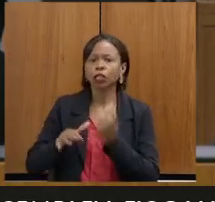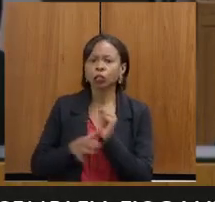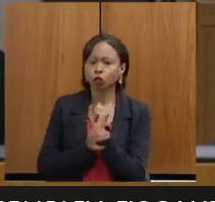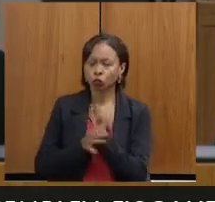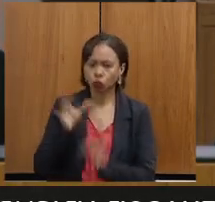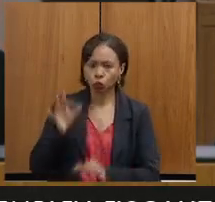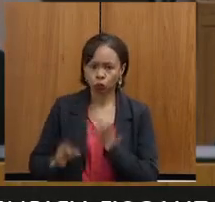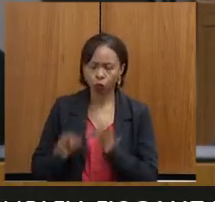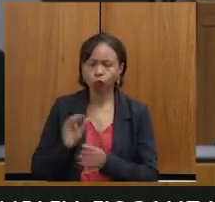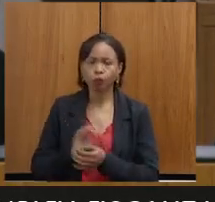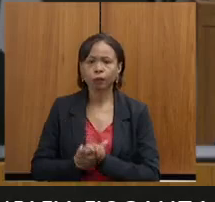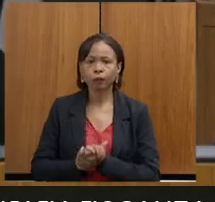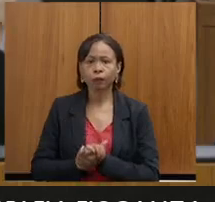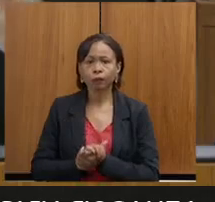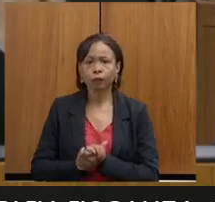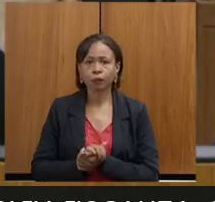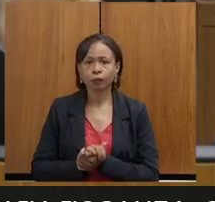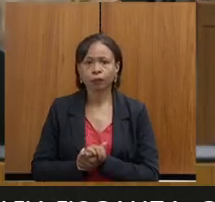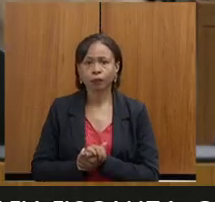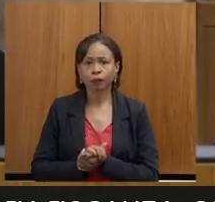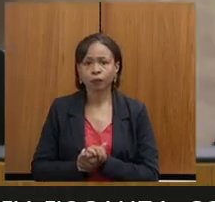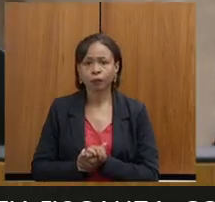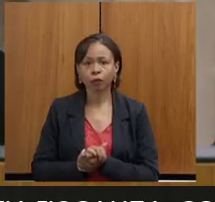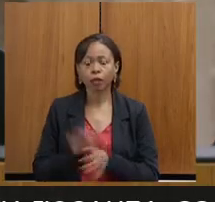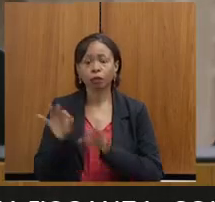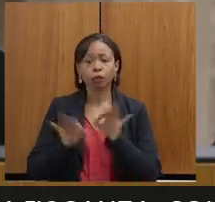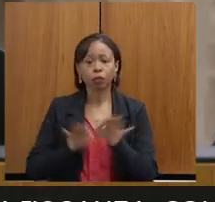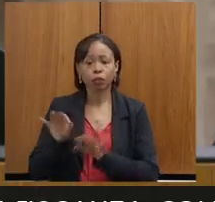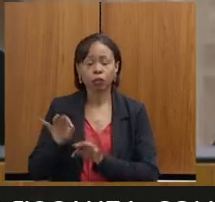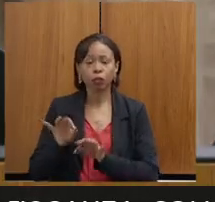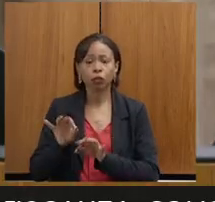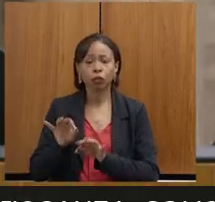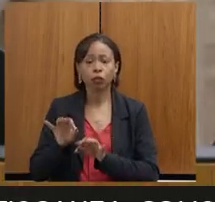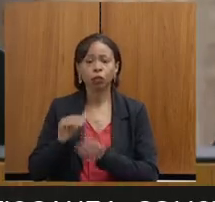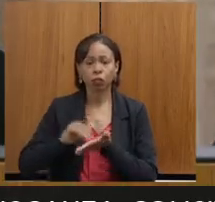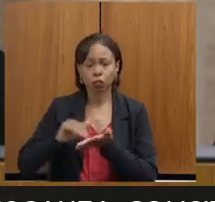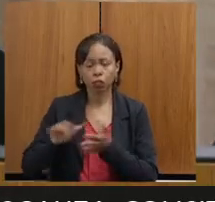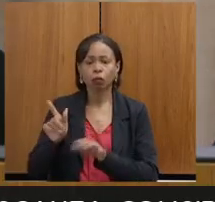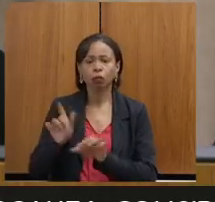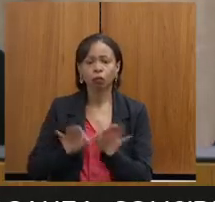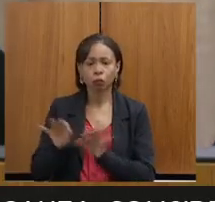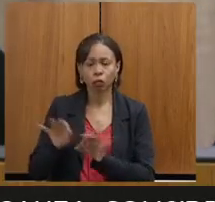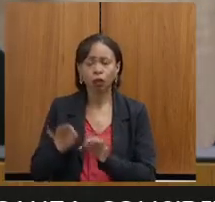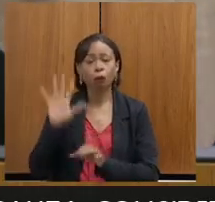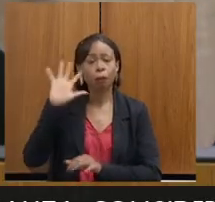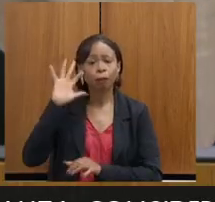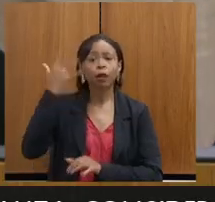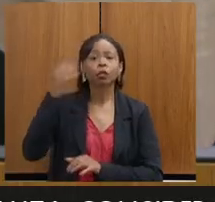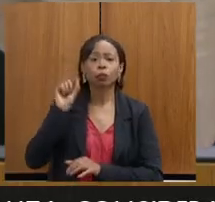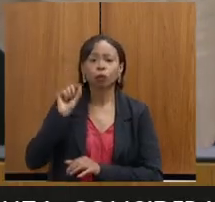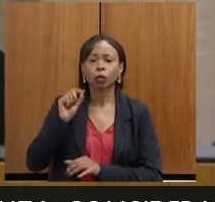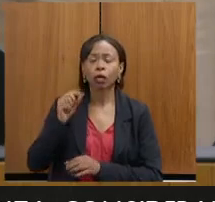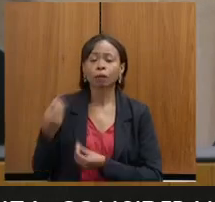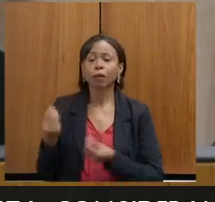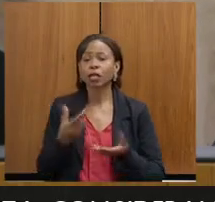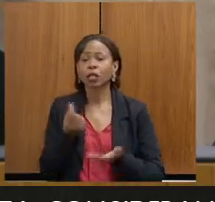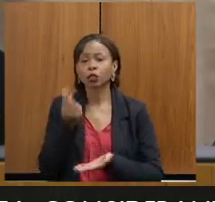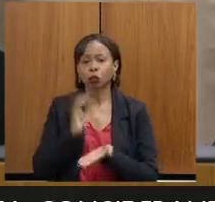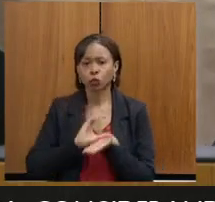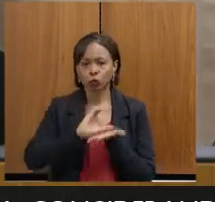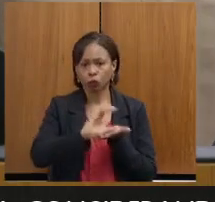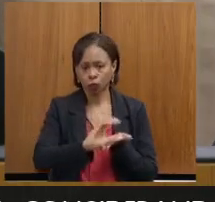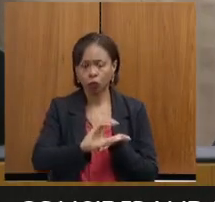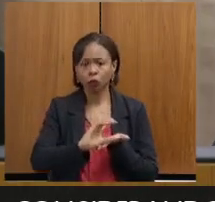e Segurança Pública planejamento e gestão pedindo providências Para que sejam destinados recurso